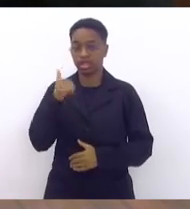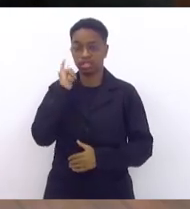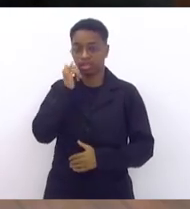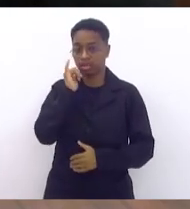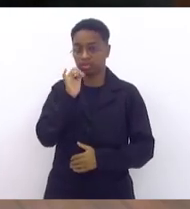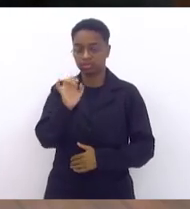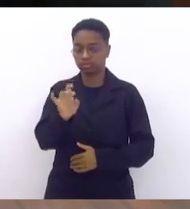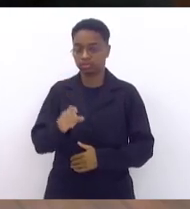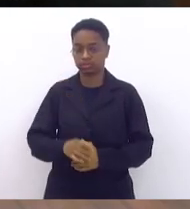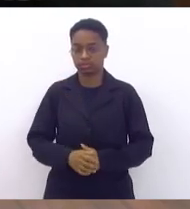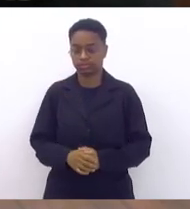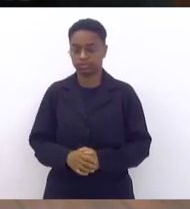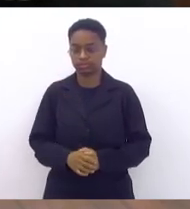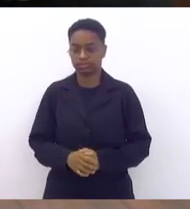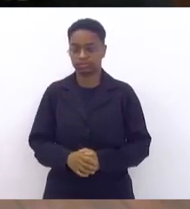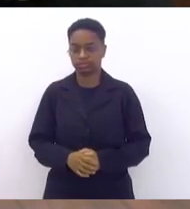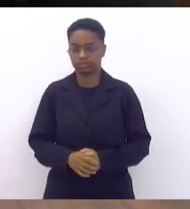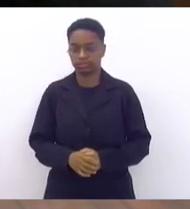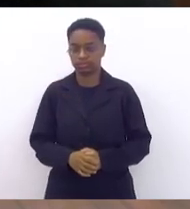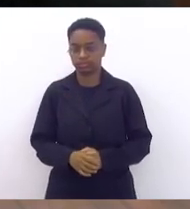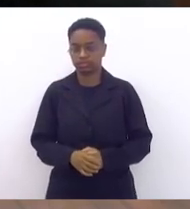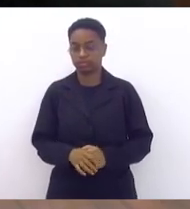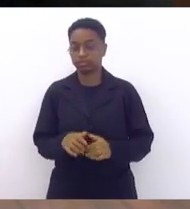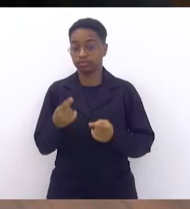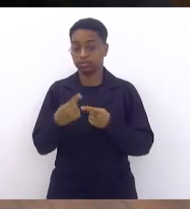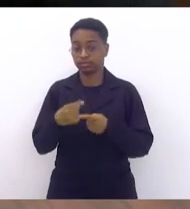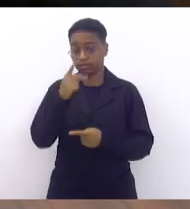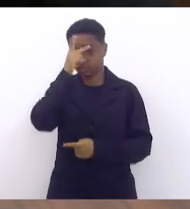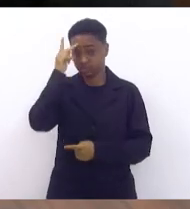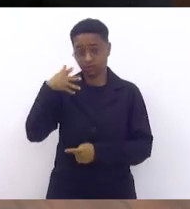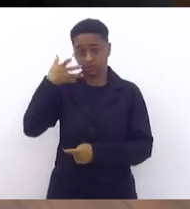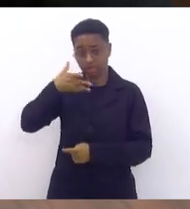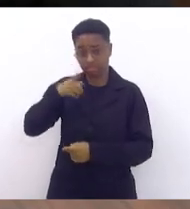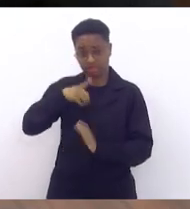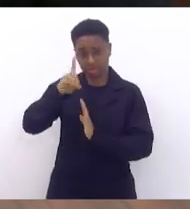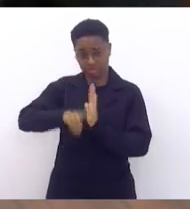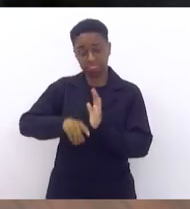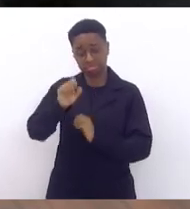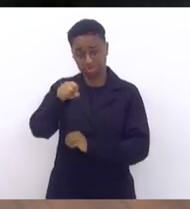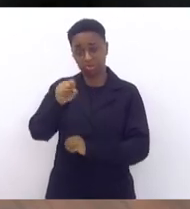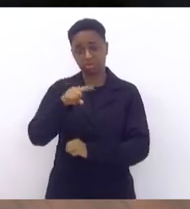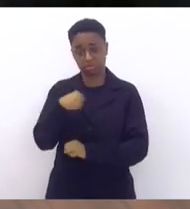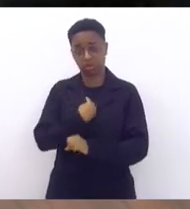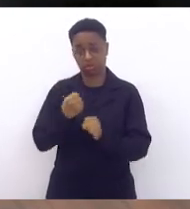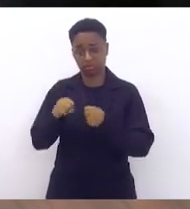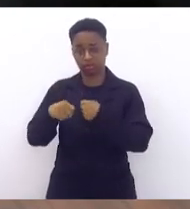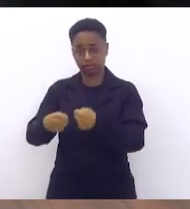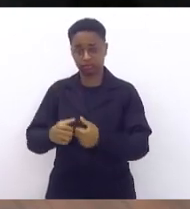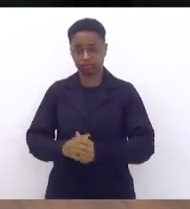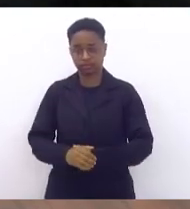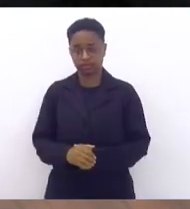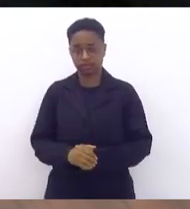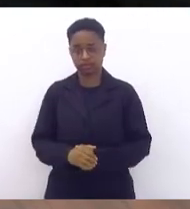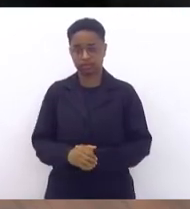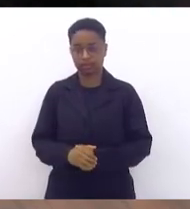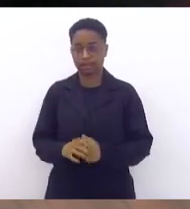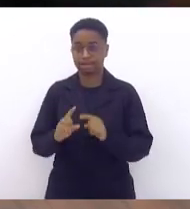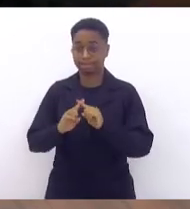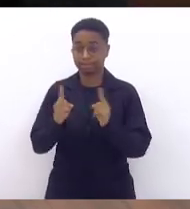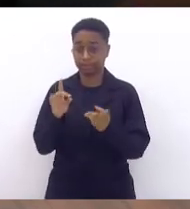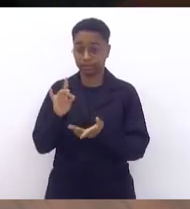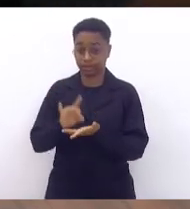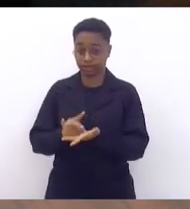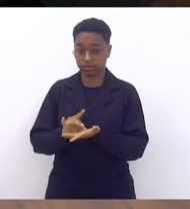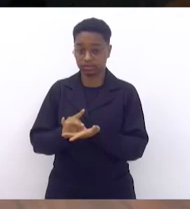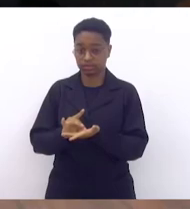narrativa. A pessoa que eu falo tem esse direito? Tem, nós defendemos. Mas a realidade e